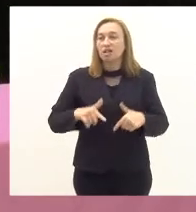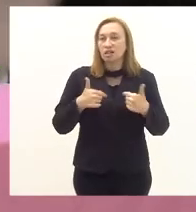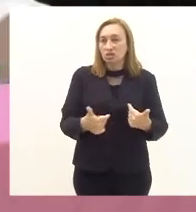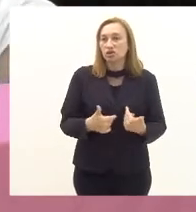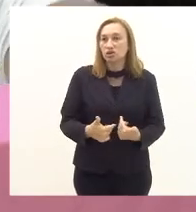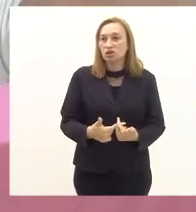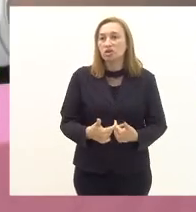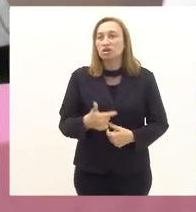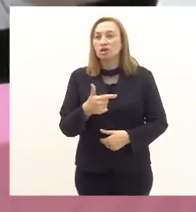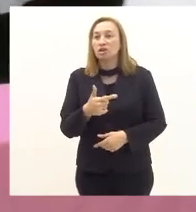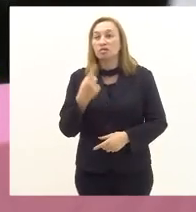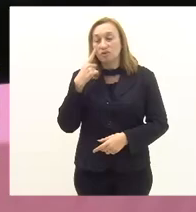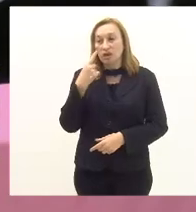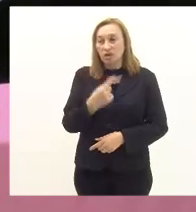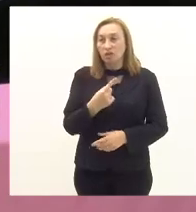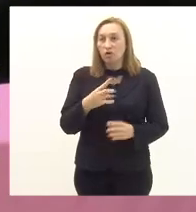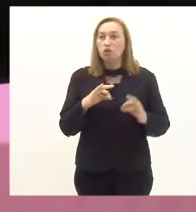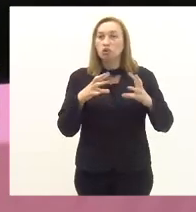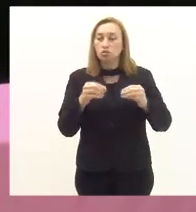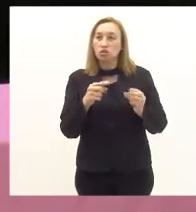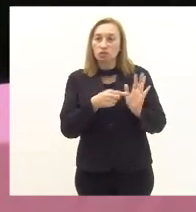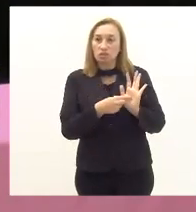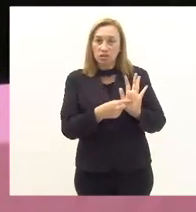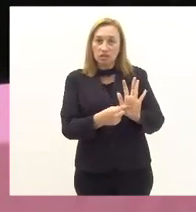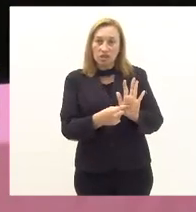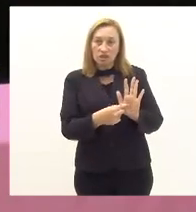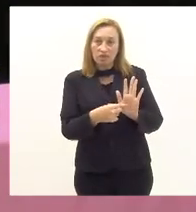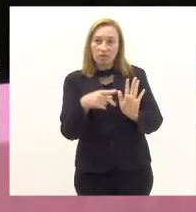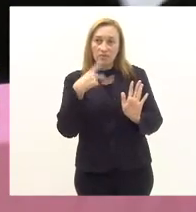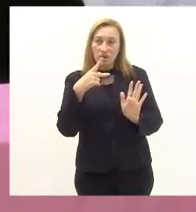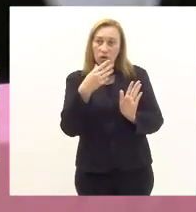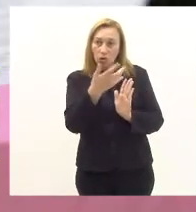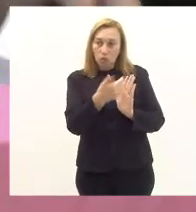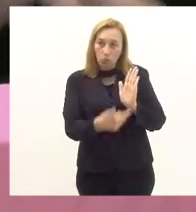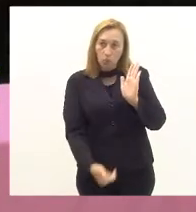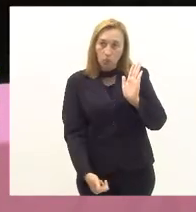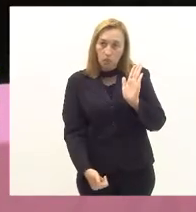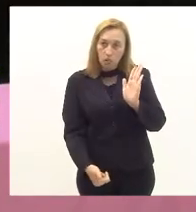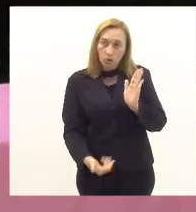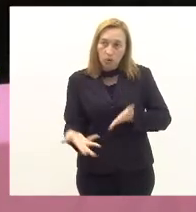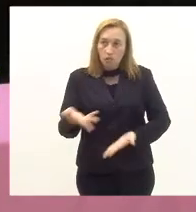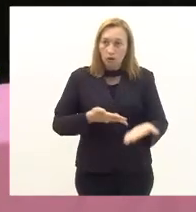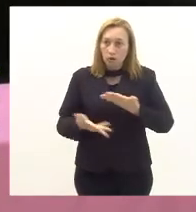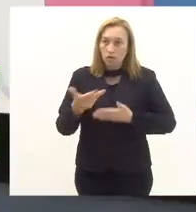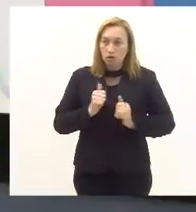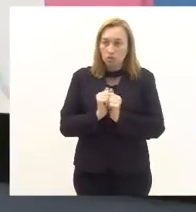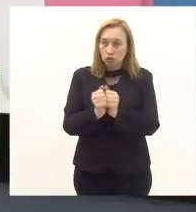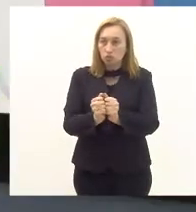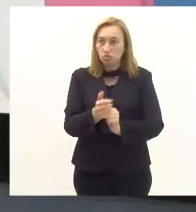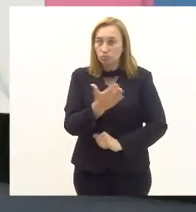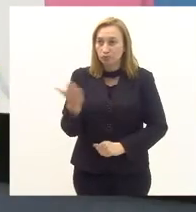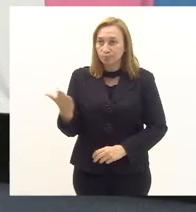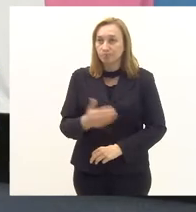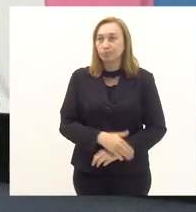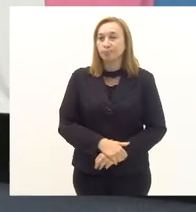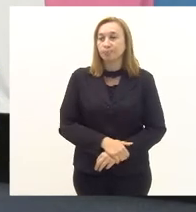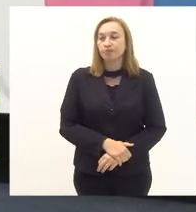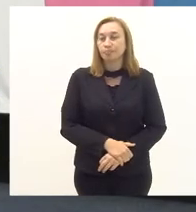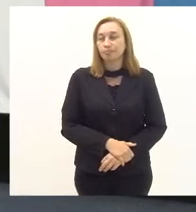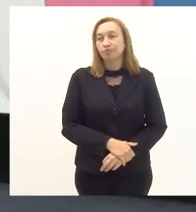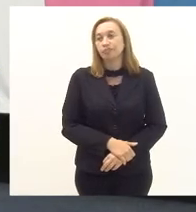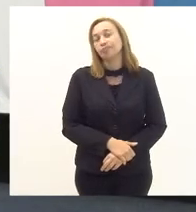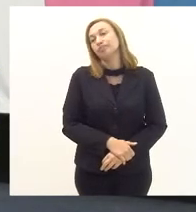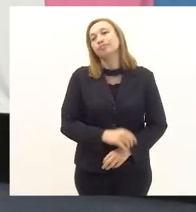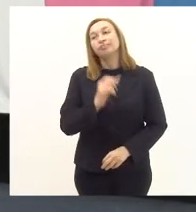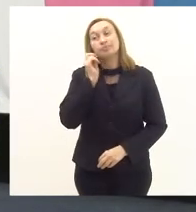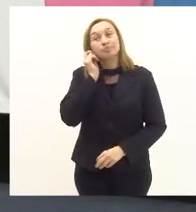Eu trouxe até aqui, ó, tudo que você falou, ó, eu tenho todos os parceiros, eu ando com eles, tá? Porque funciona e tem